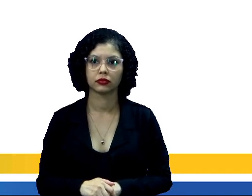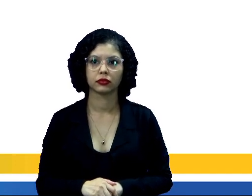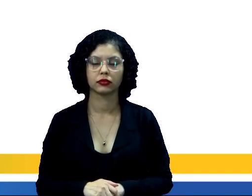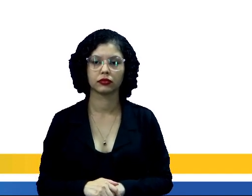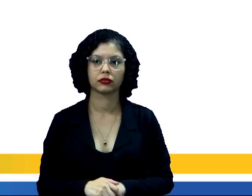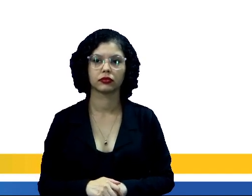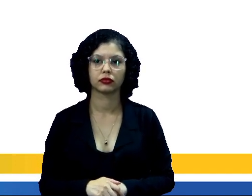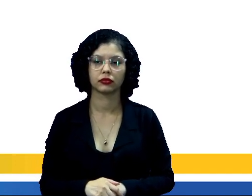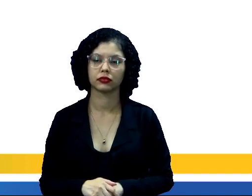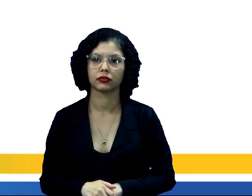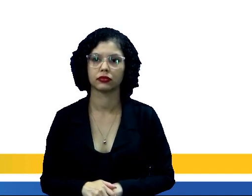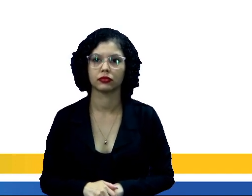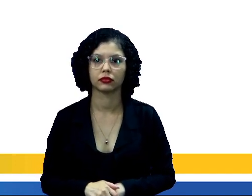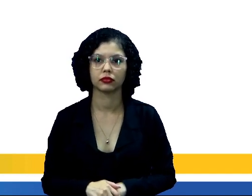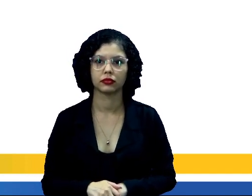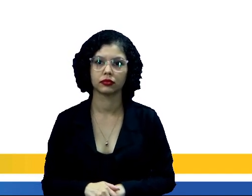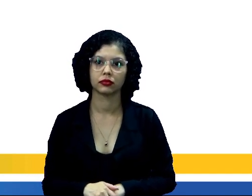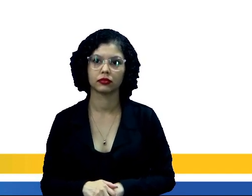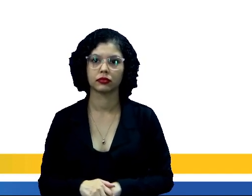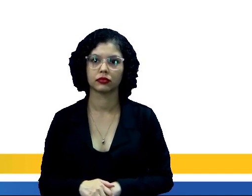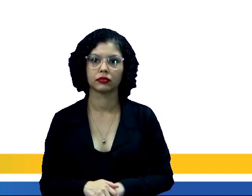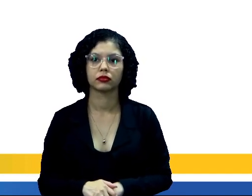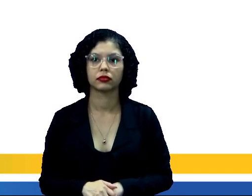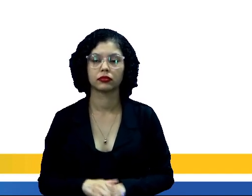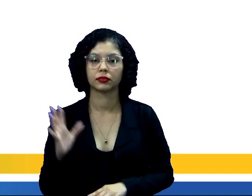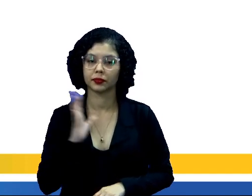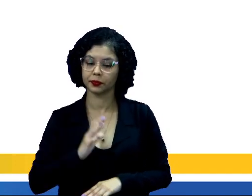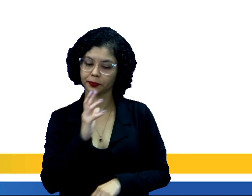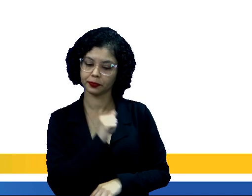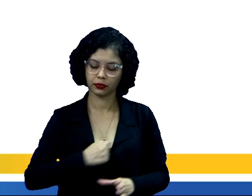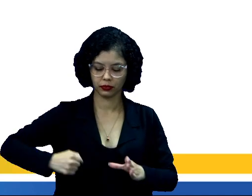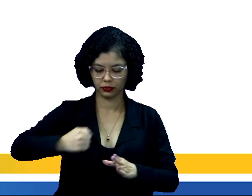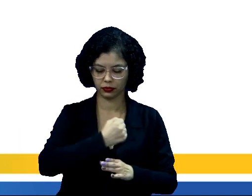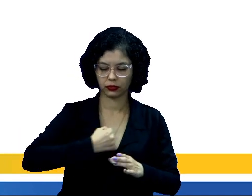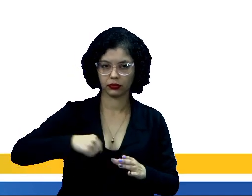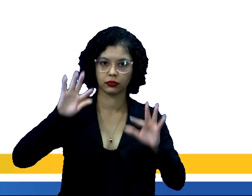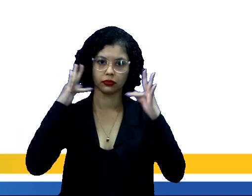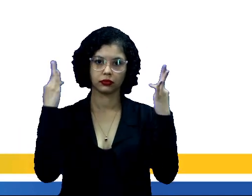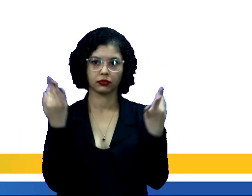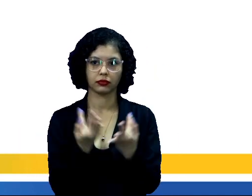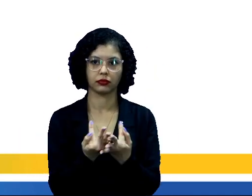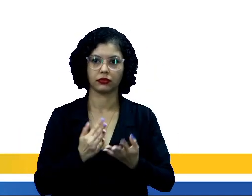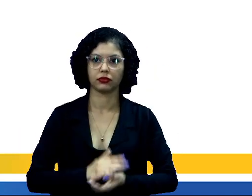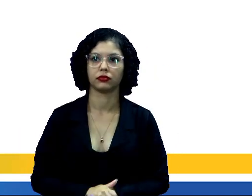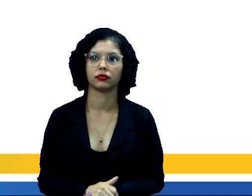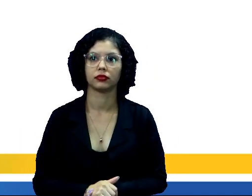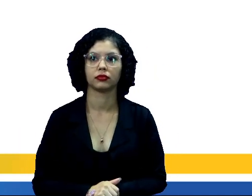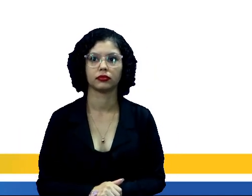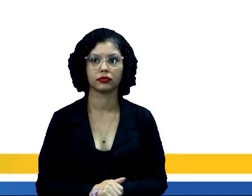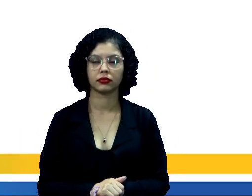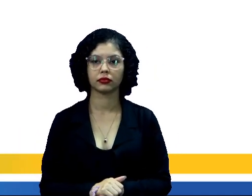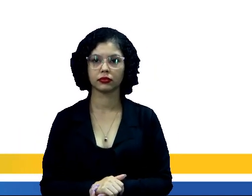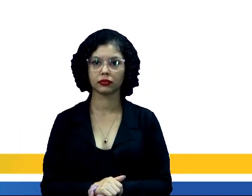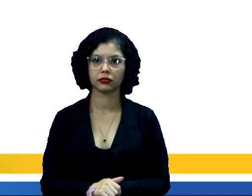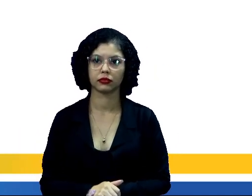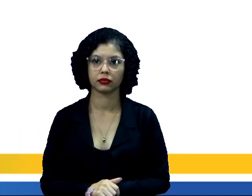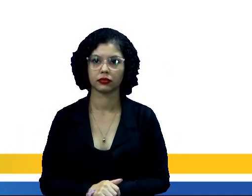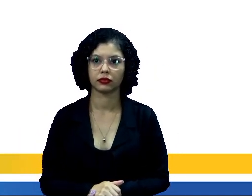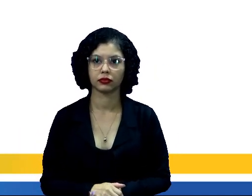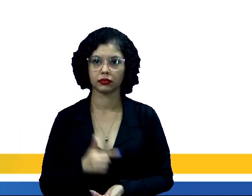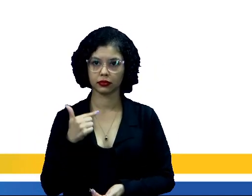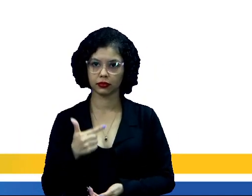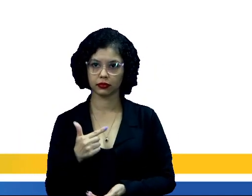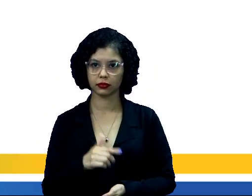to cook dinner for his family. John ama cozinhar para sua família.